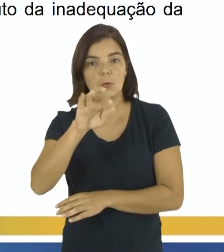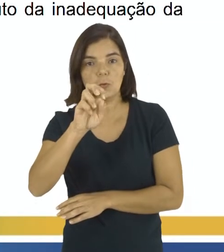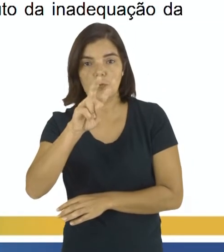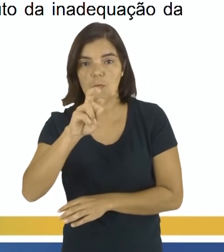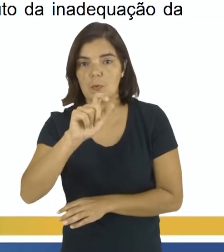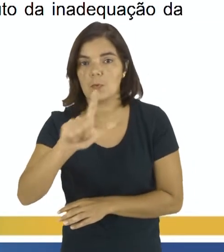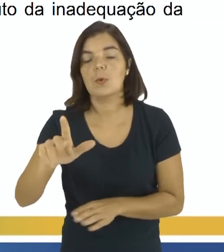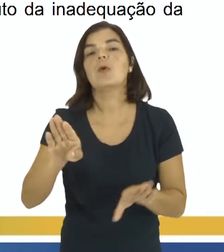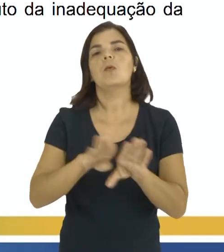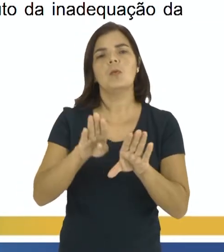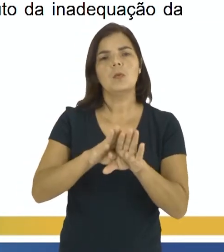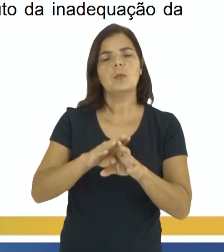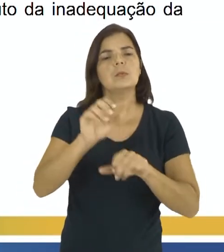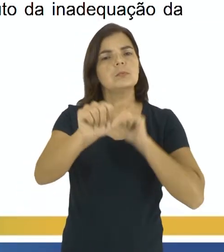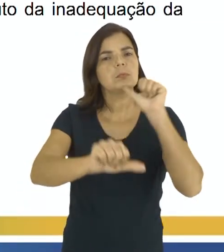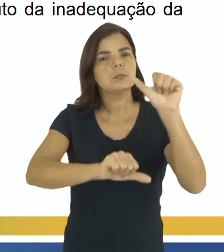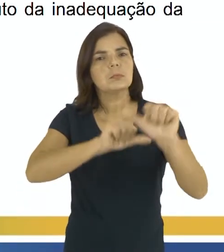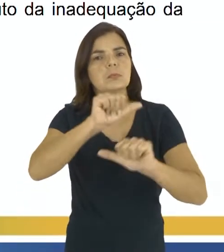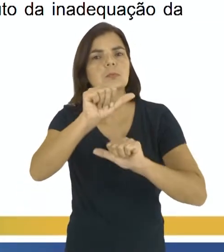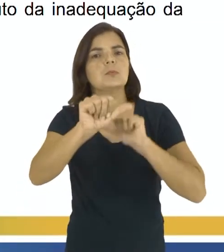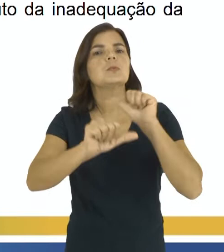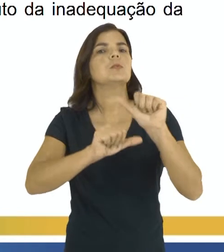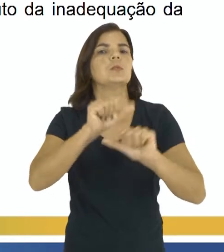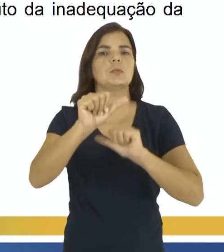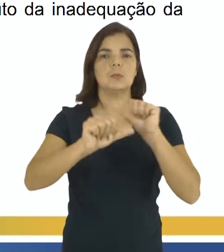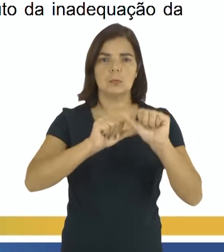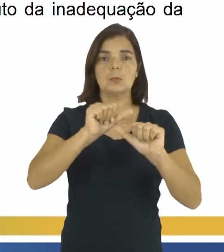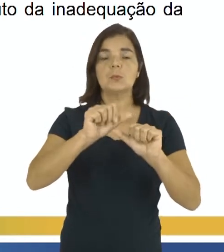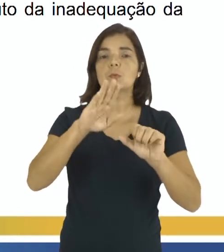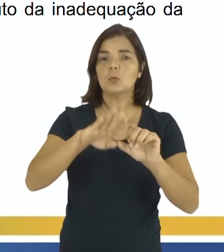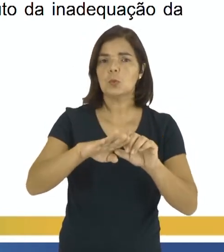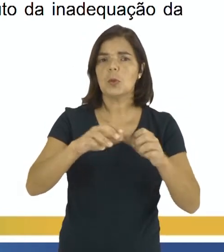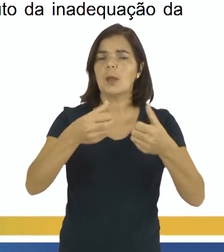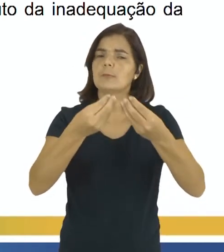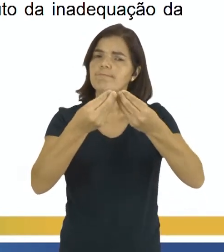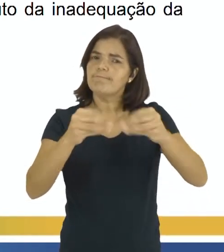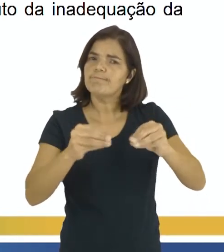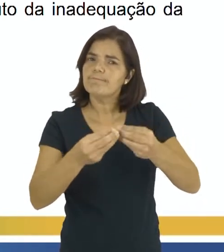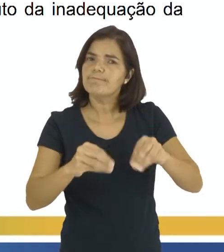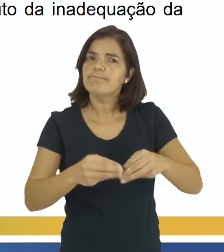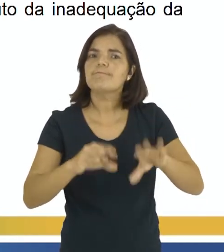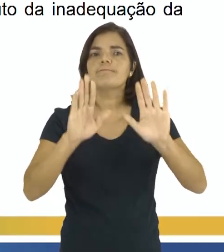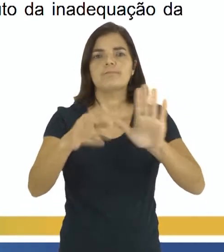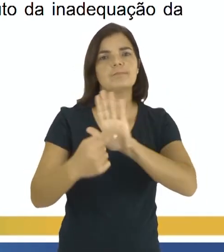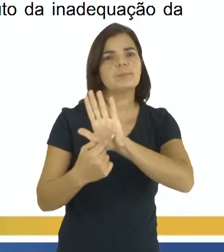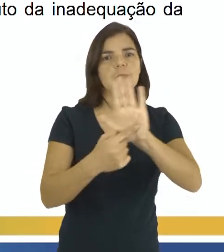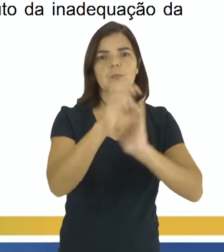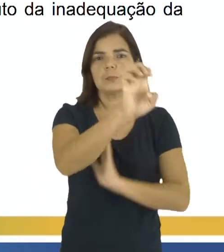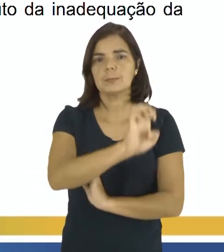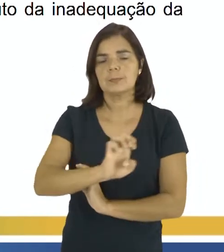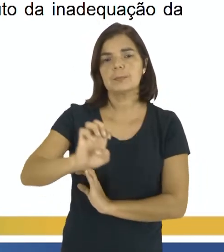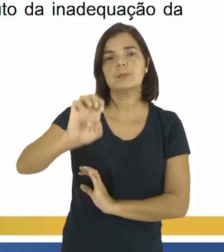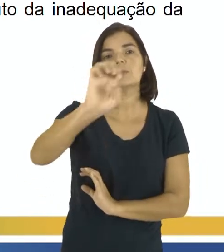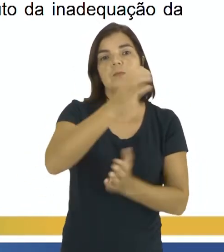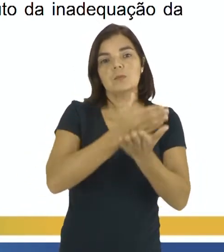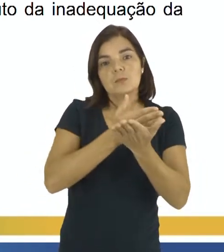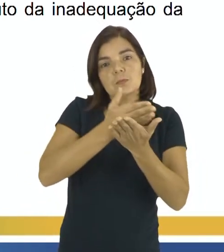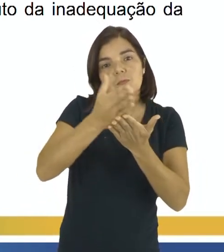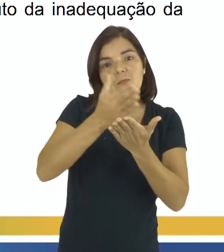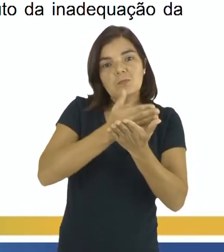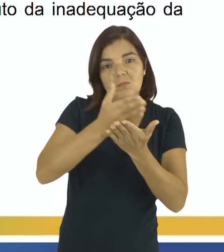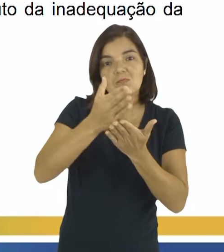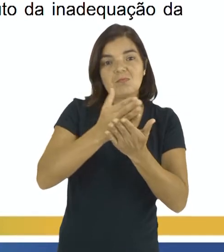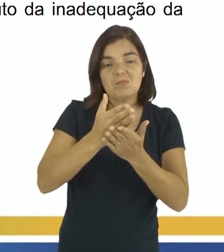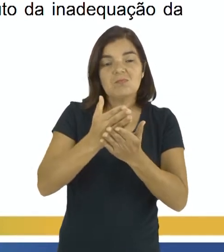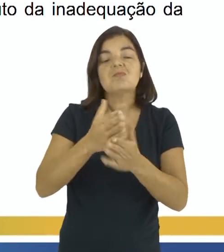religiosas apresentaram o transbordamento de uma crise que já vinha se manifestando na Europa desde o início da Baixa